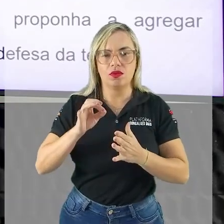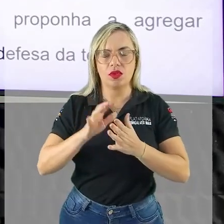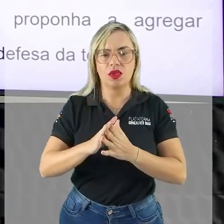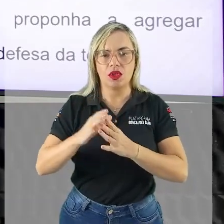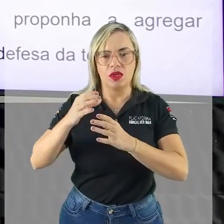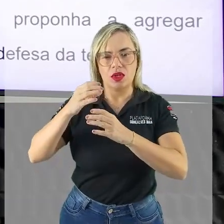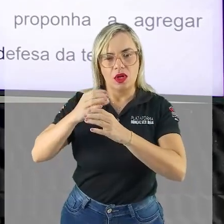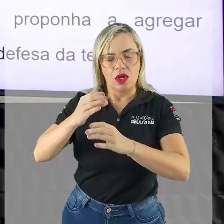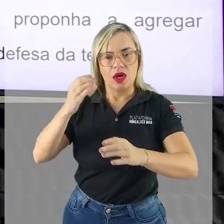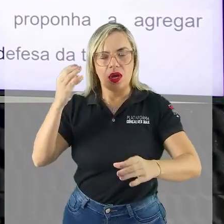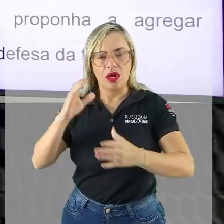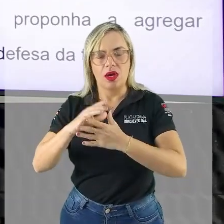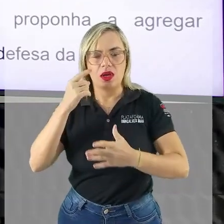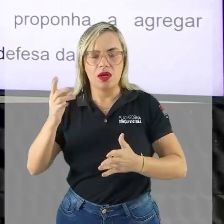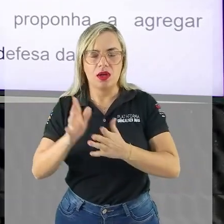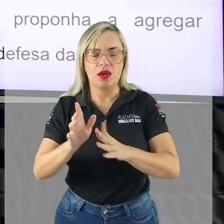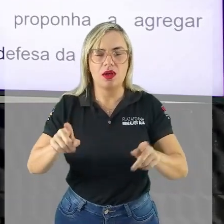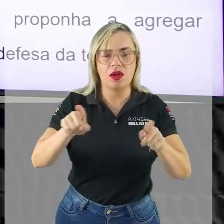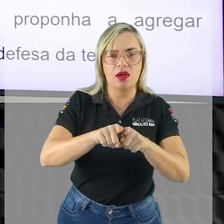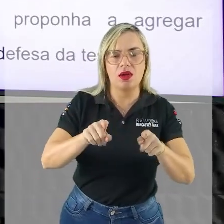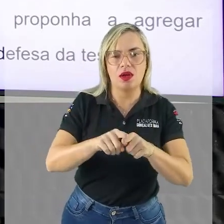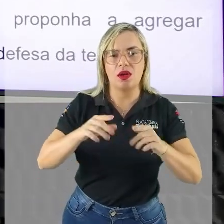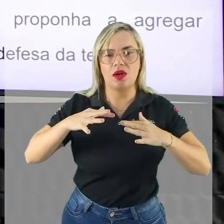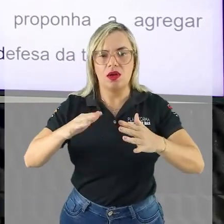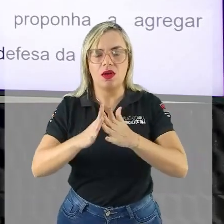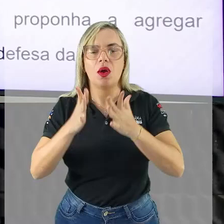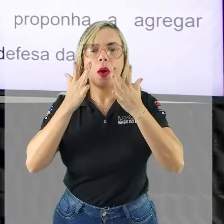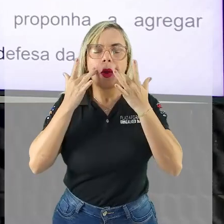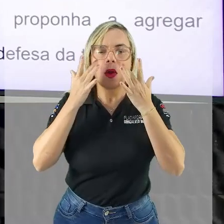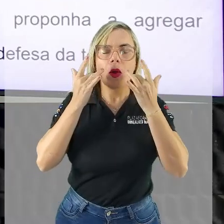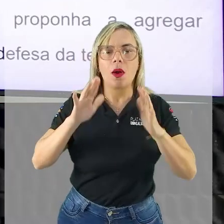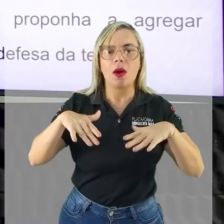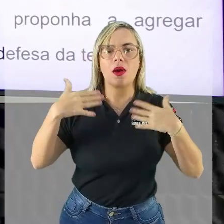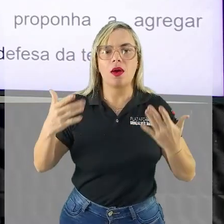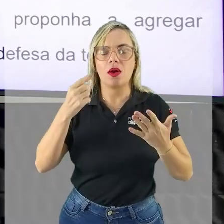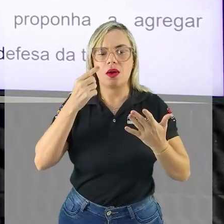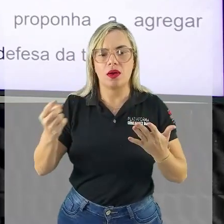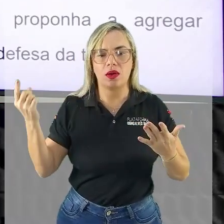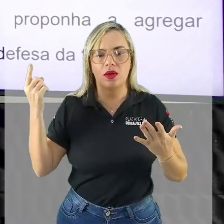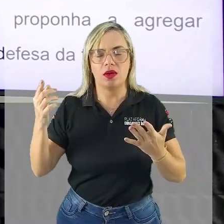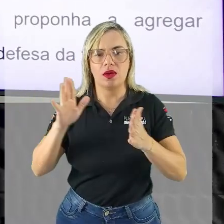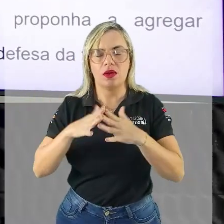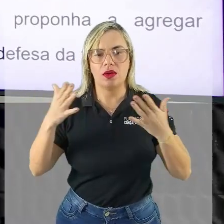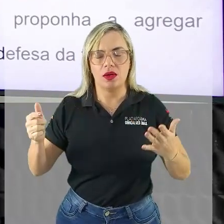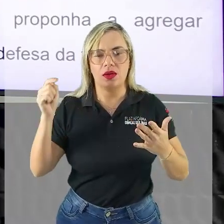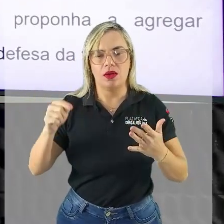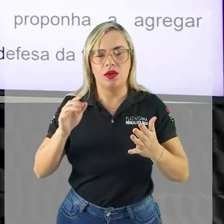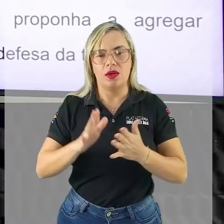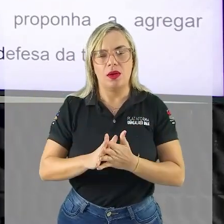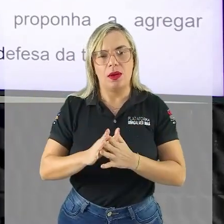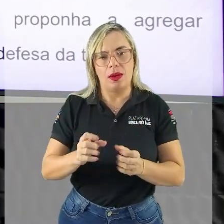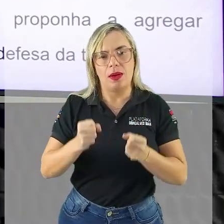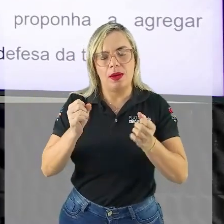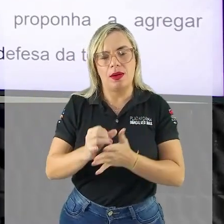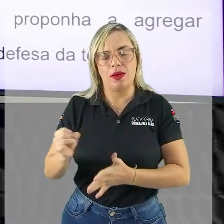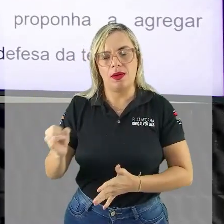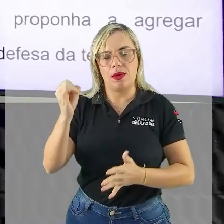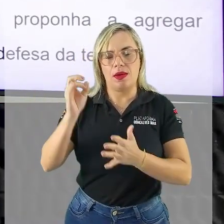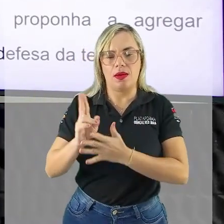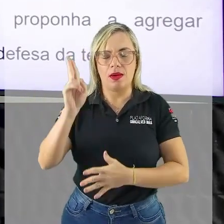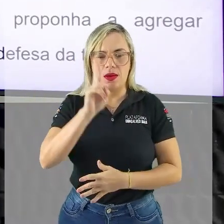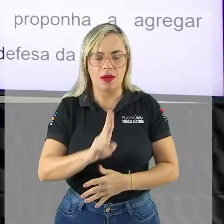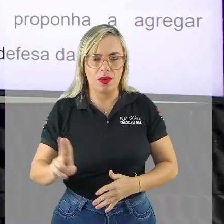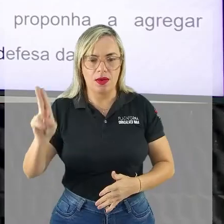teatral, enfim. Então, todos esses aspectos são culturalmente ricos e podem ser utilizados,